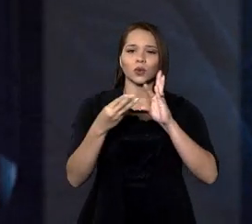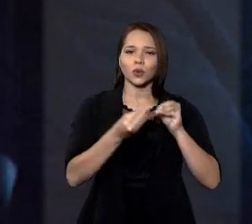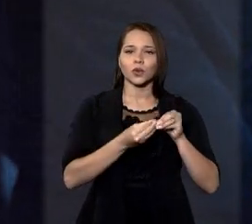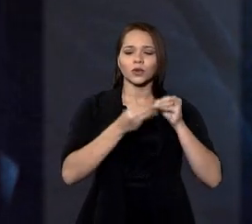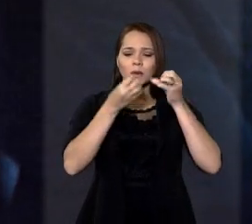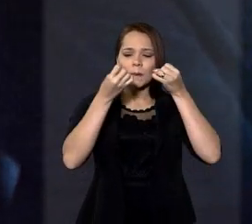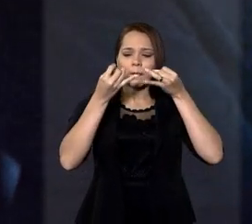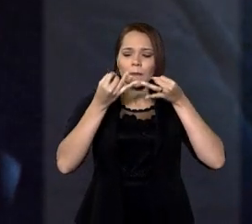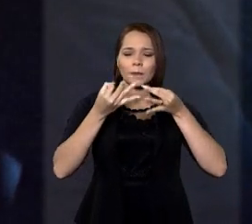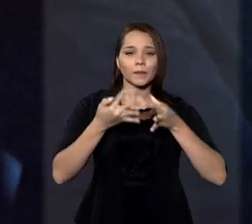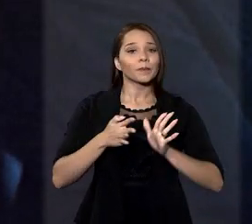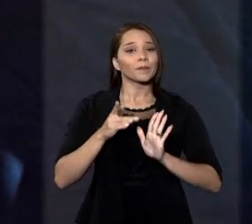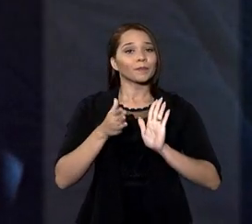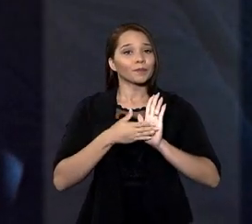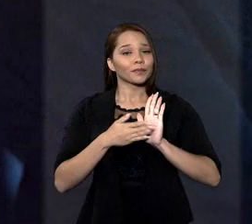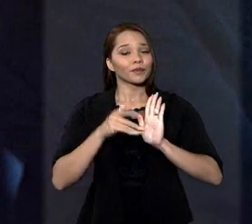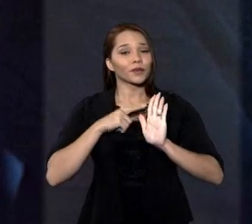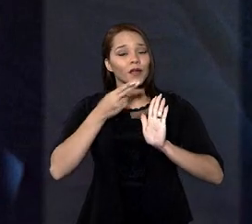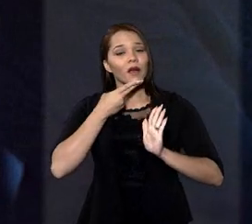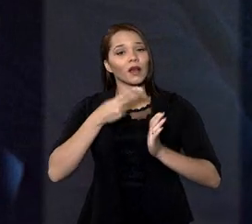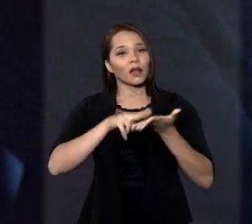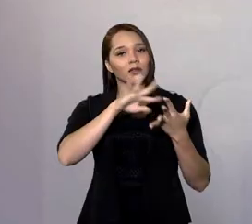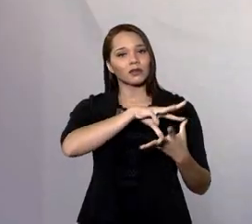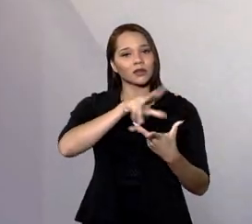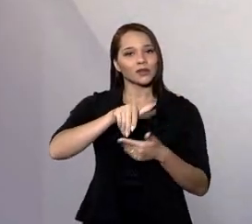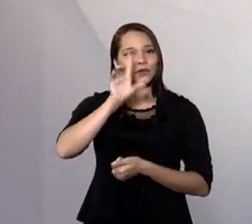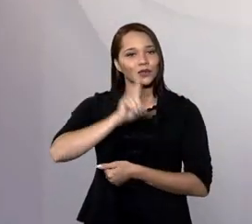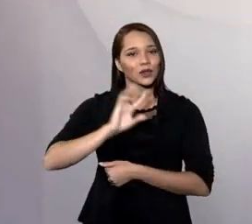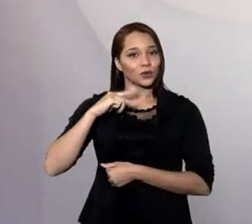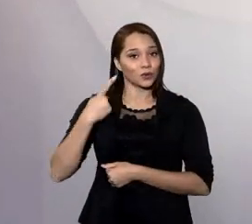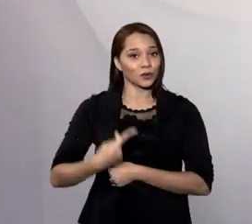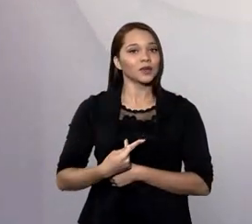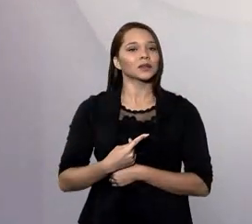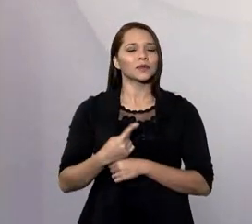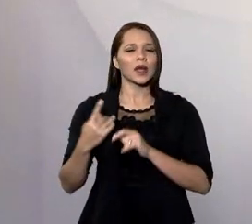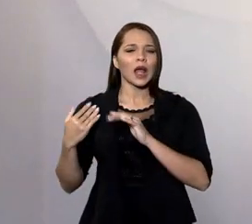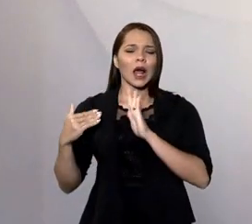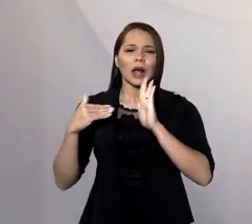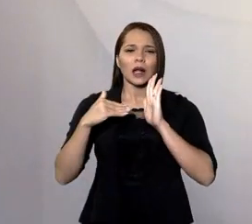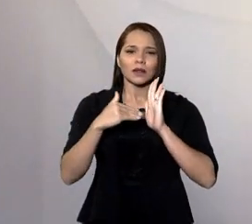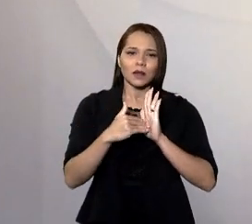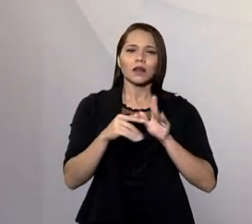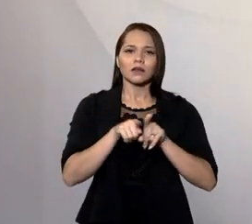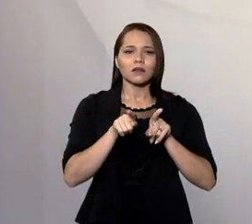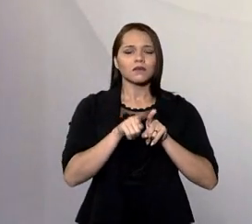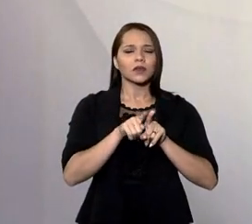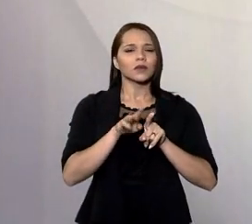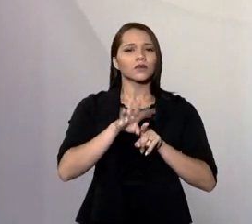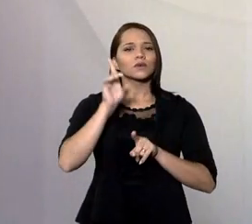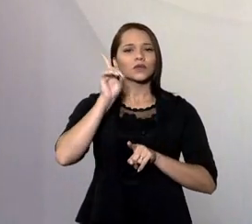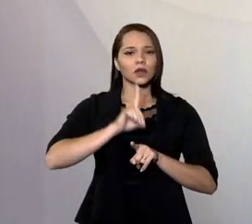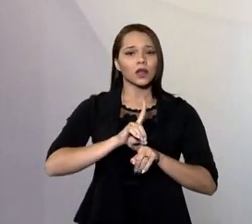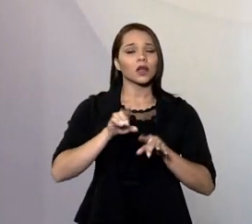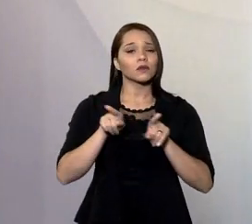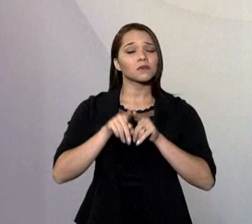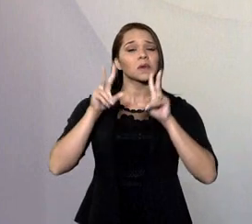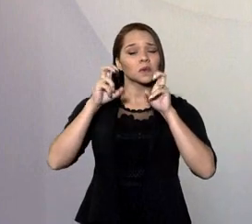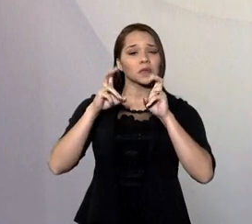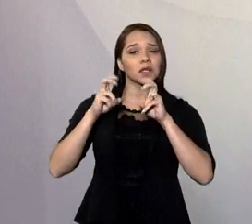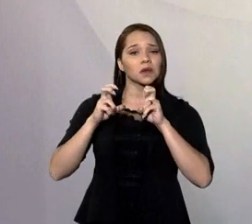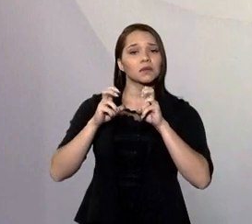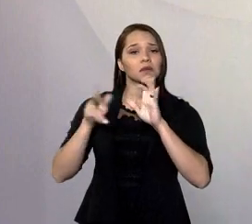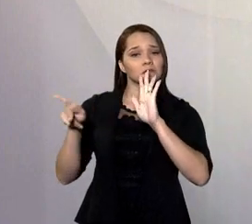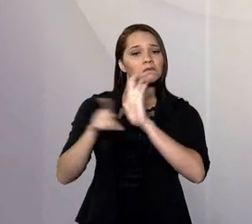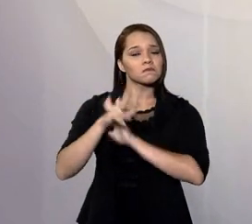compõem essa carta internacional de direitos humanos né até os direitos e as os temas específicos